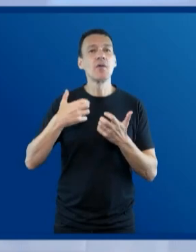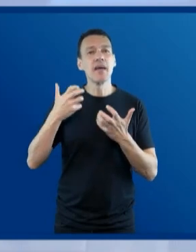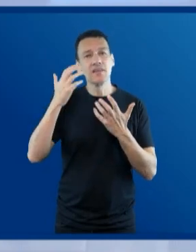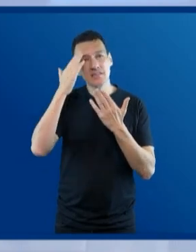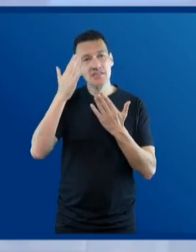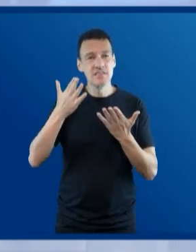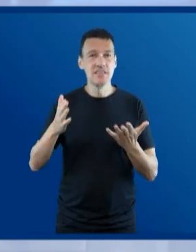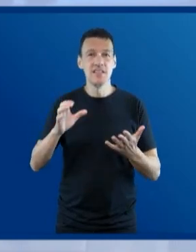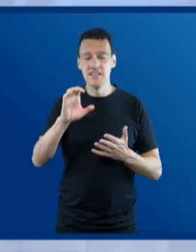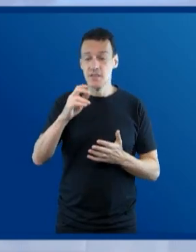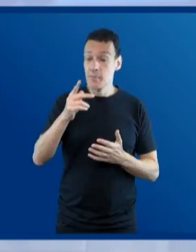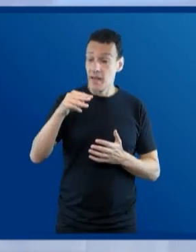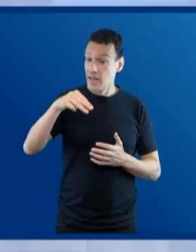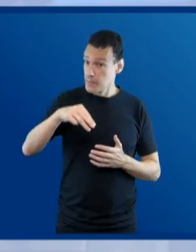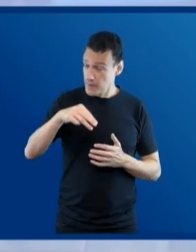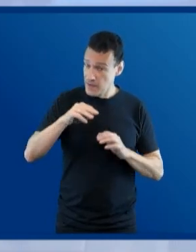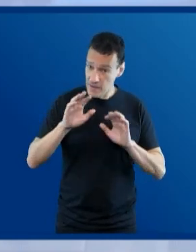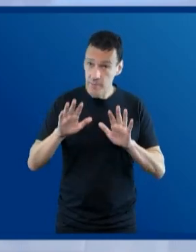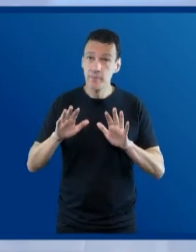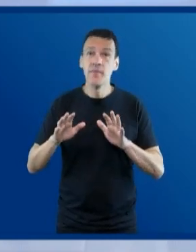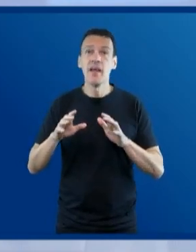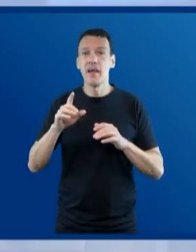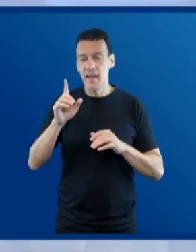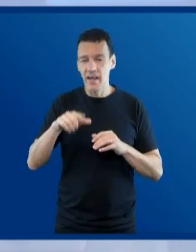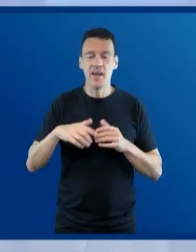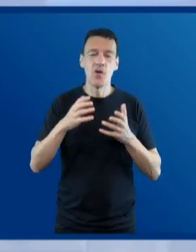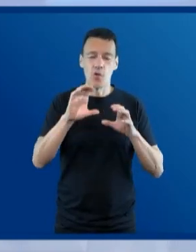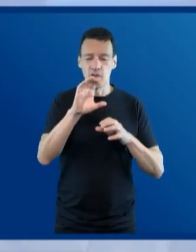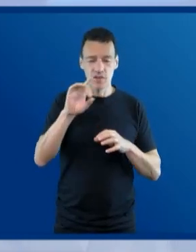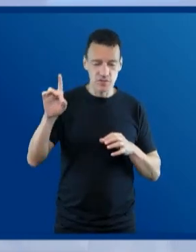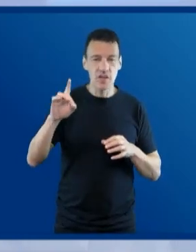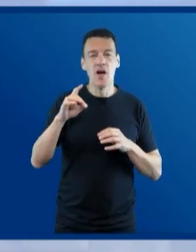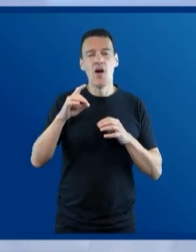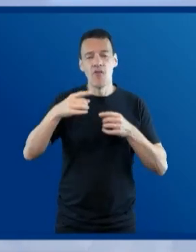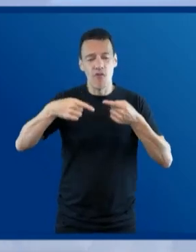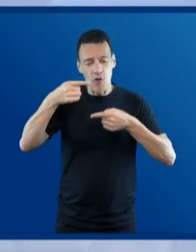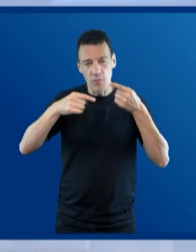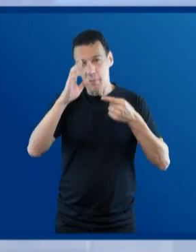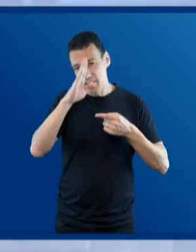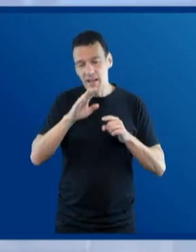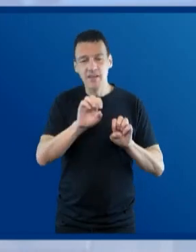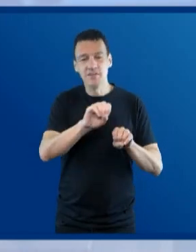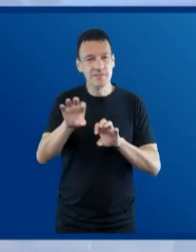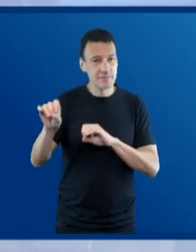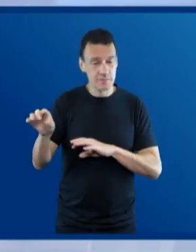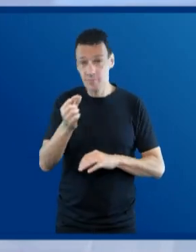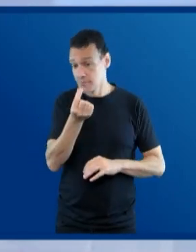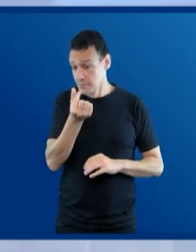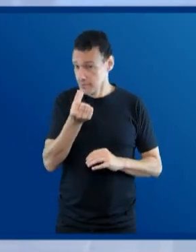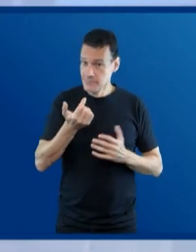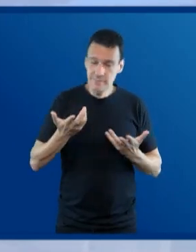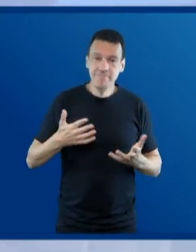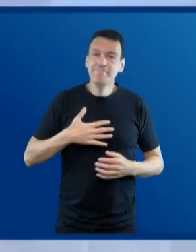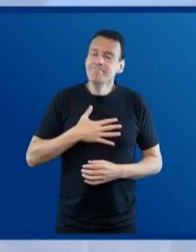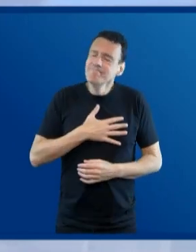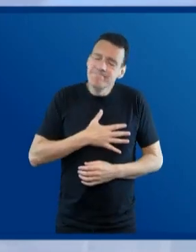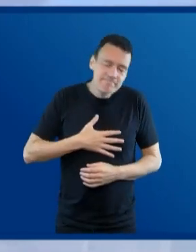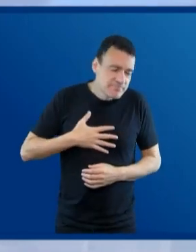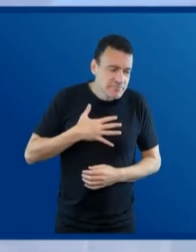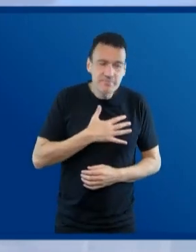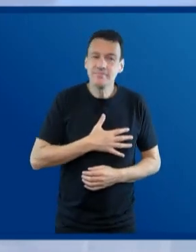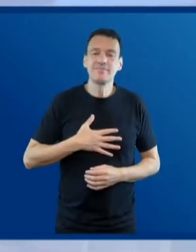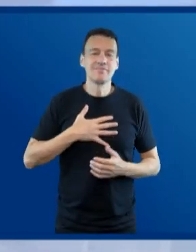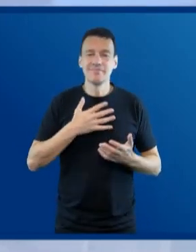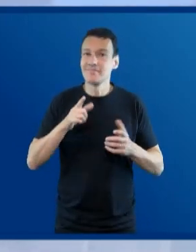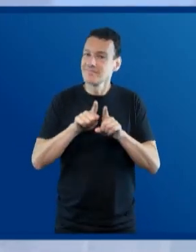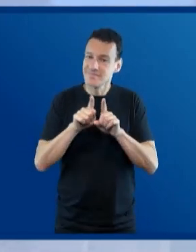qualidade de coordenadora atual do Fórum Brasileiro de Educação Financeira, Tenho um prazer enorme e uma alegria muito